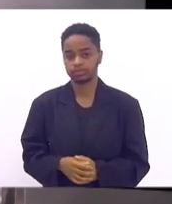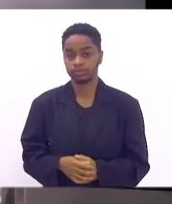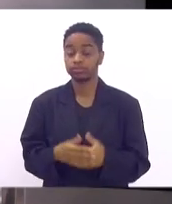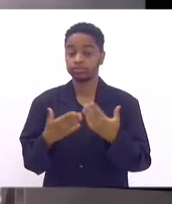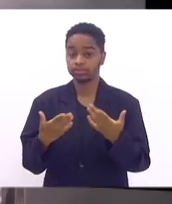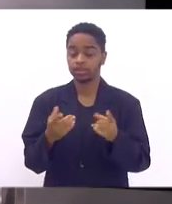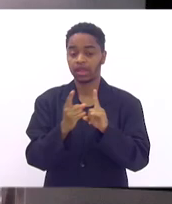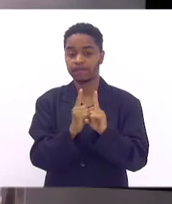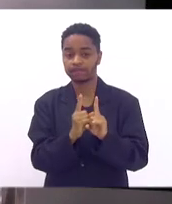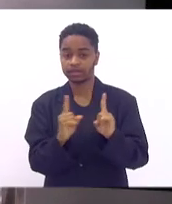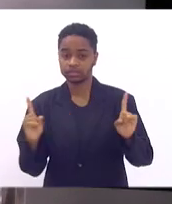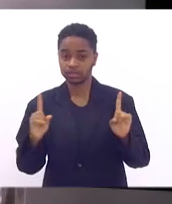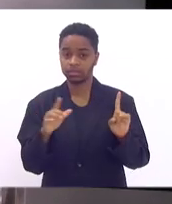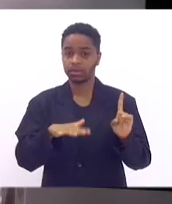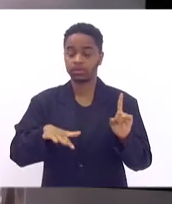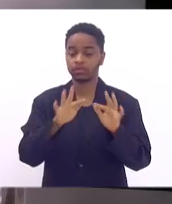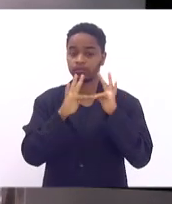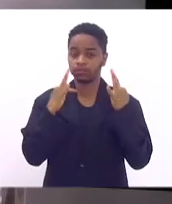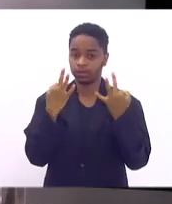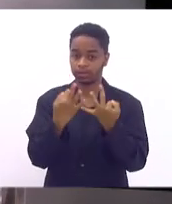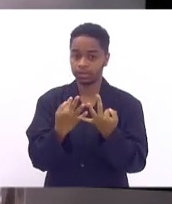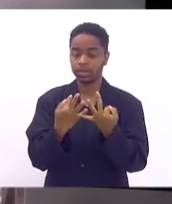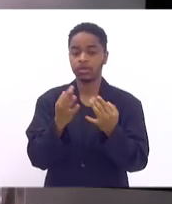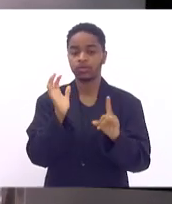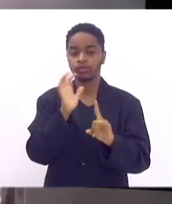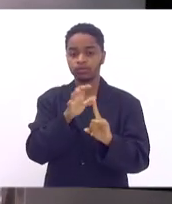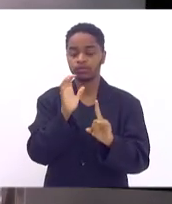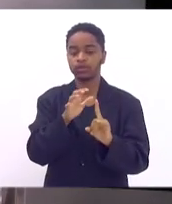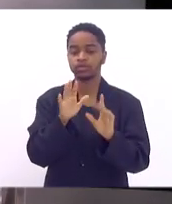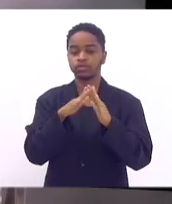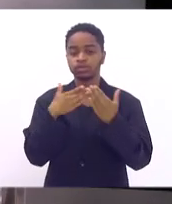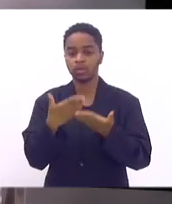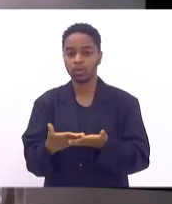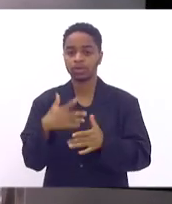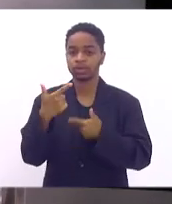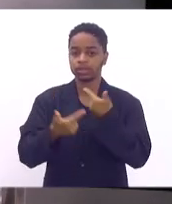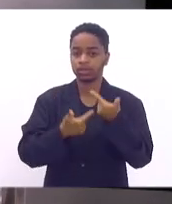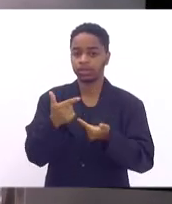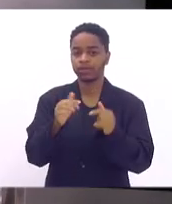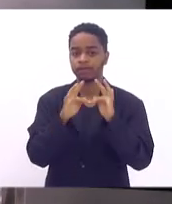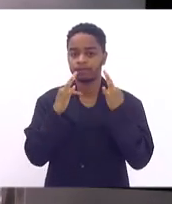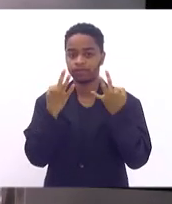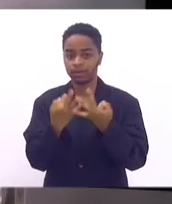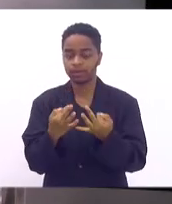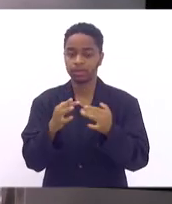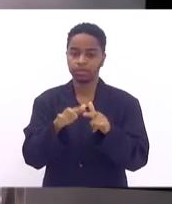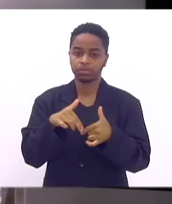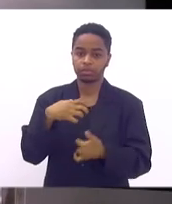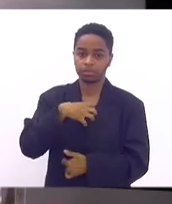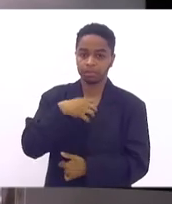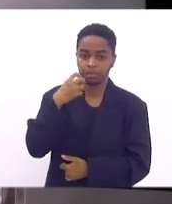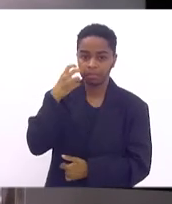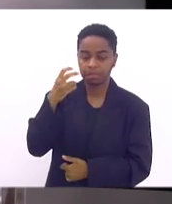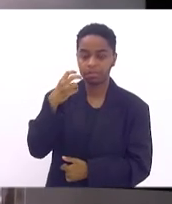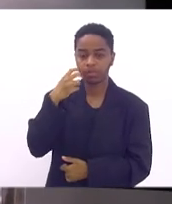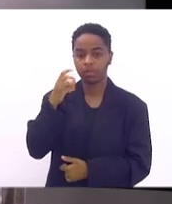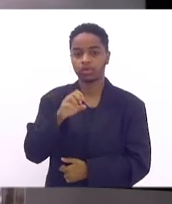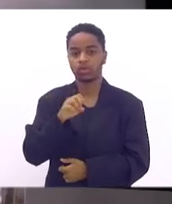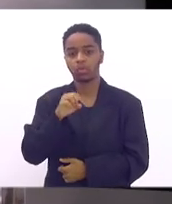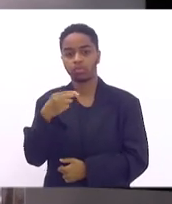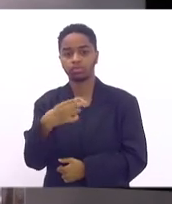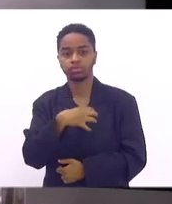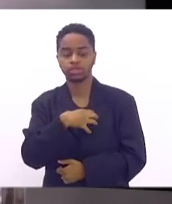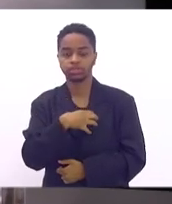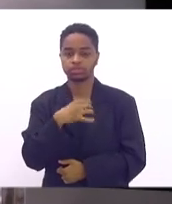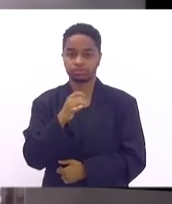convívio familiar afeta a escola, emprego, família, seja por medo, seja por vergonha, né? E é um processo, como a